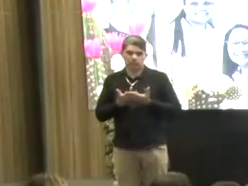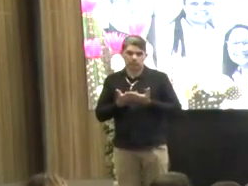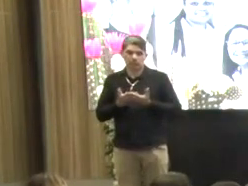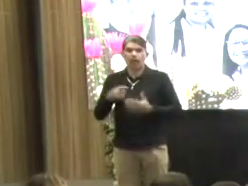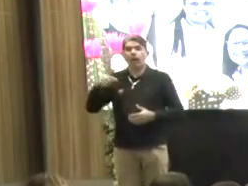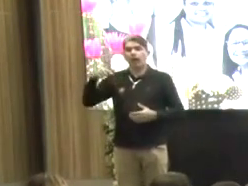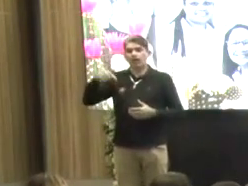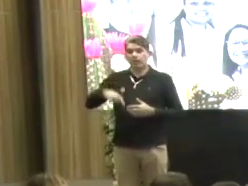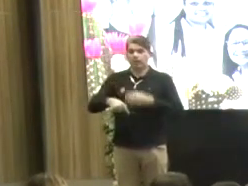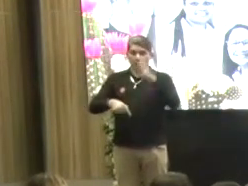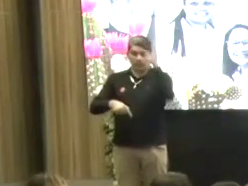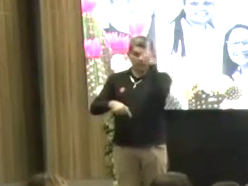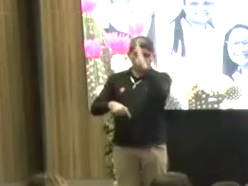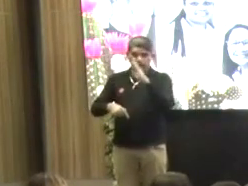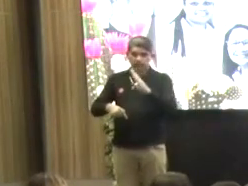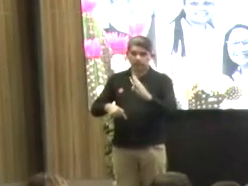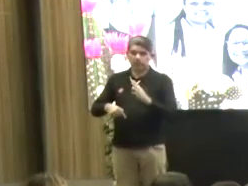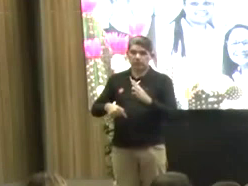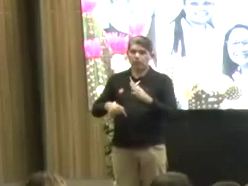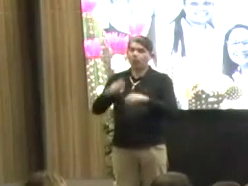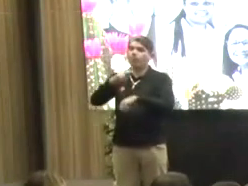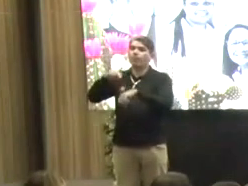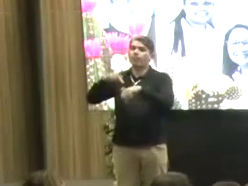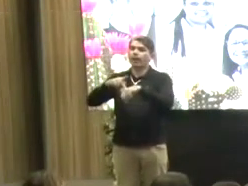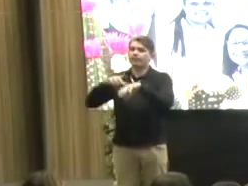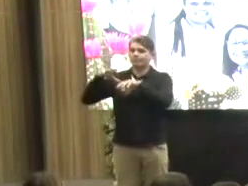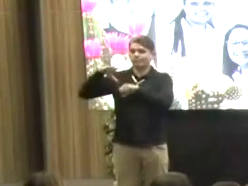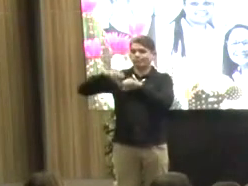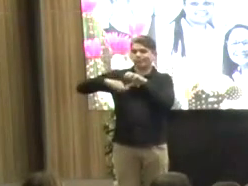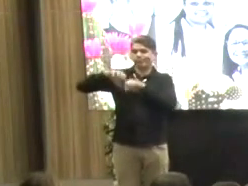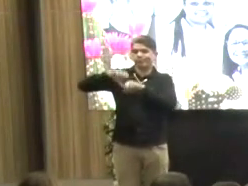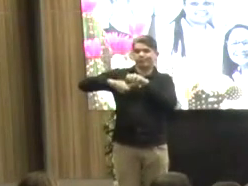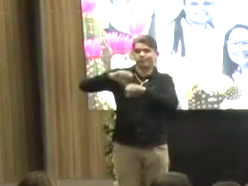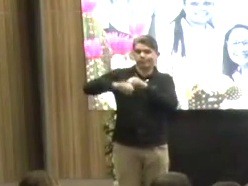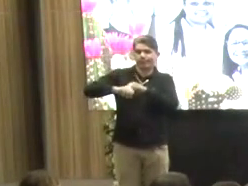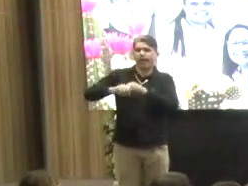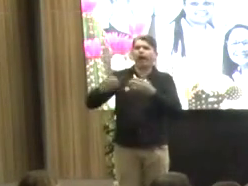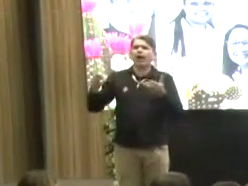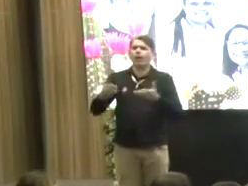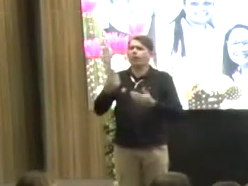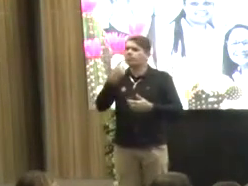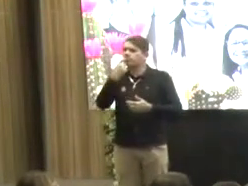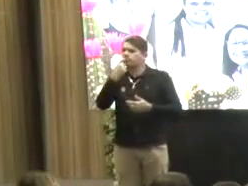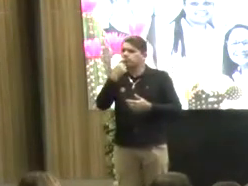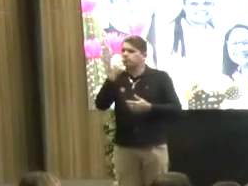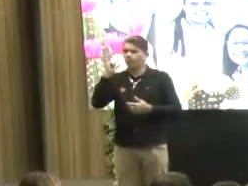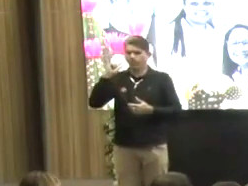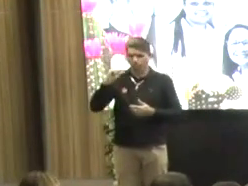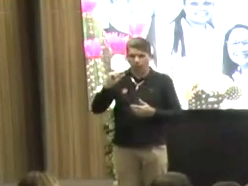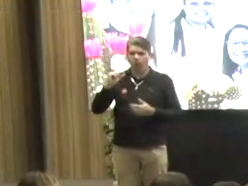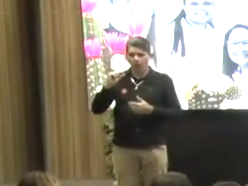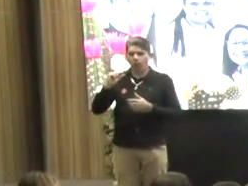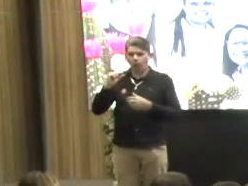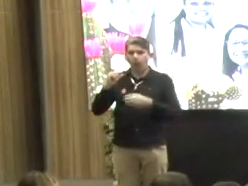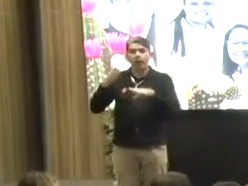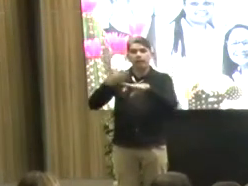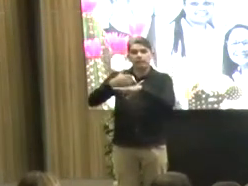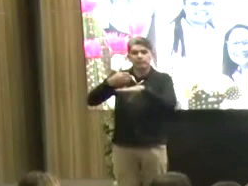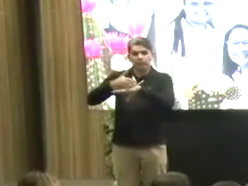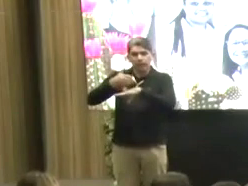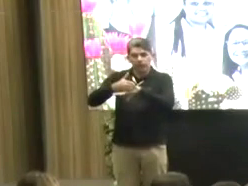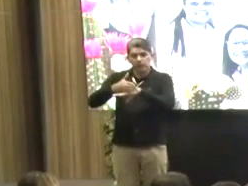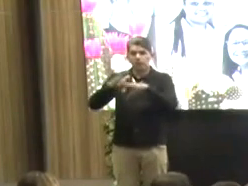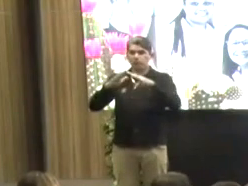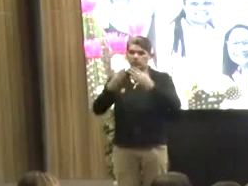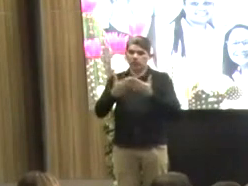país colonizado. Eu estou num país que só recentemente o povo teve acesso à escola pública, porque a escola pública